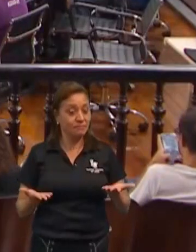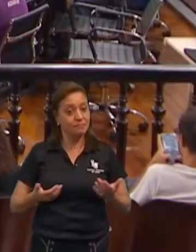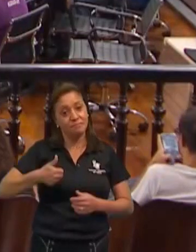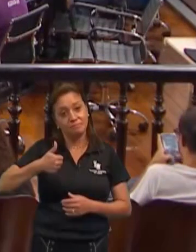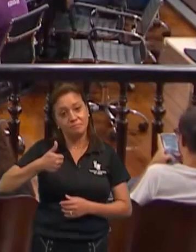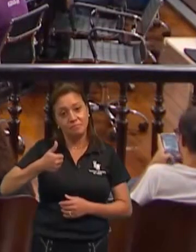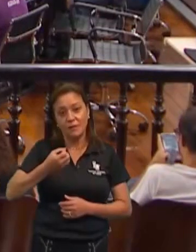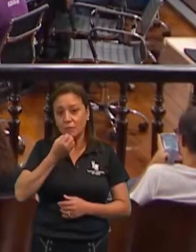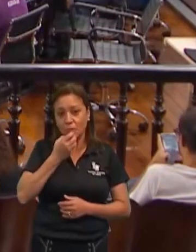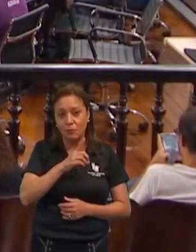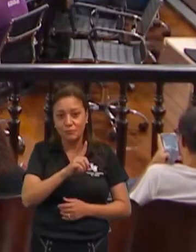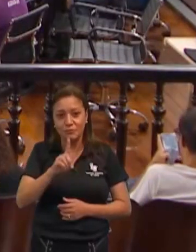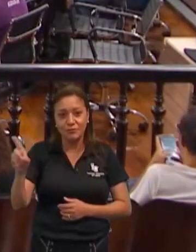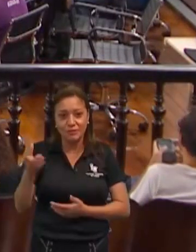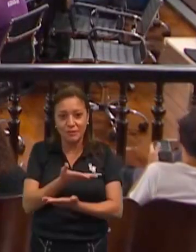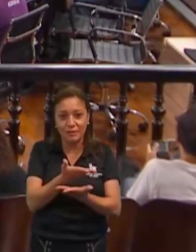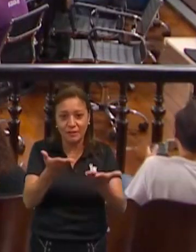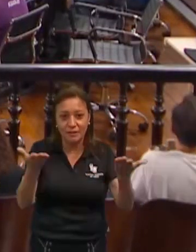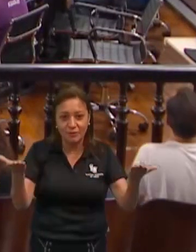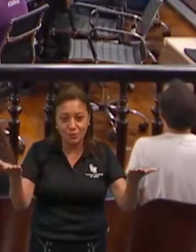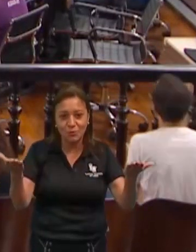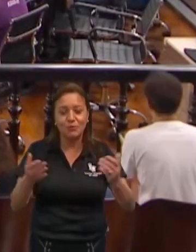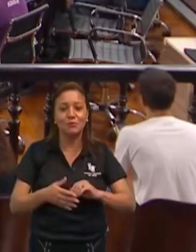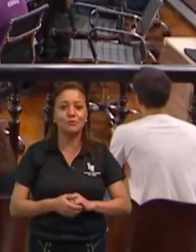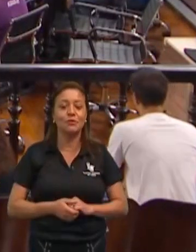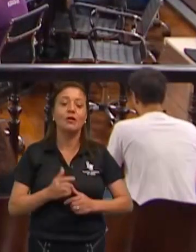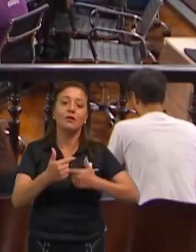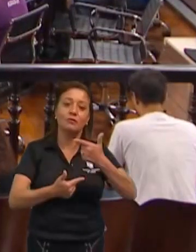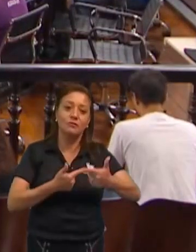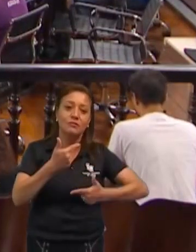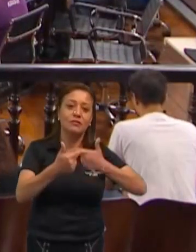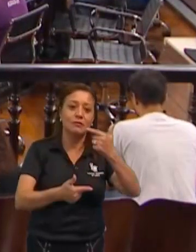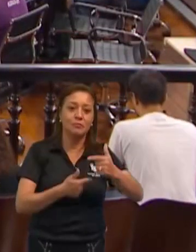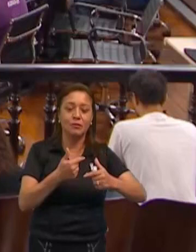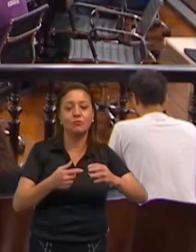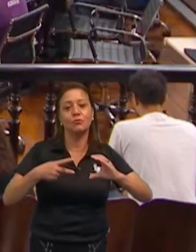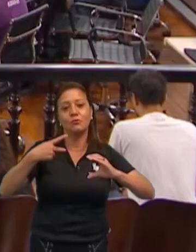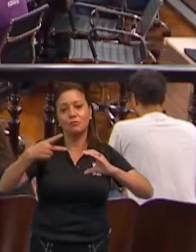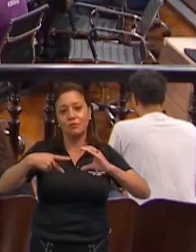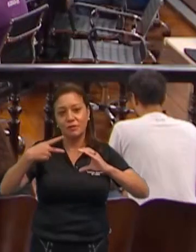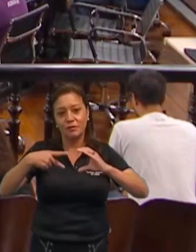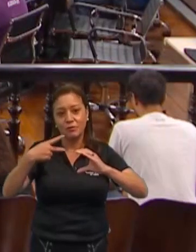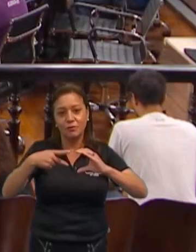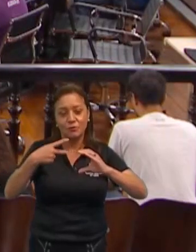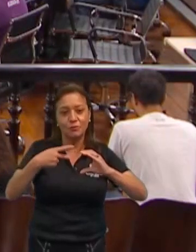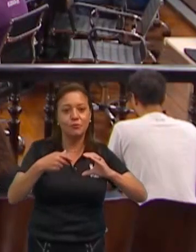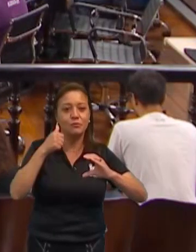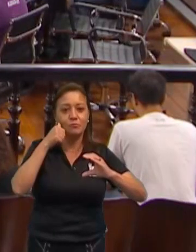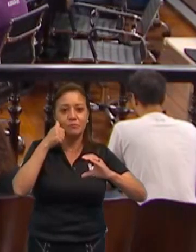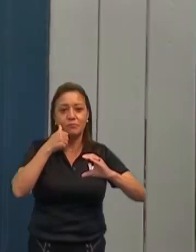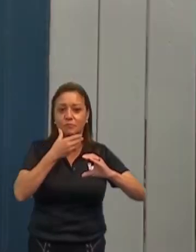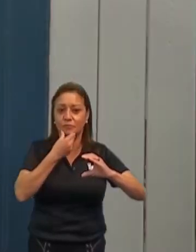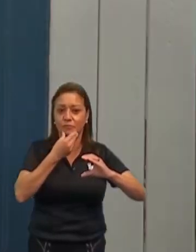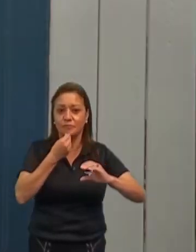Primeiro, bom dia aí a todos e todas, né, os trabalhadores dessa casa, as vereadoras e vereadores.